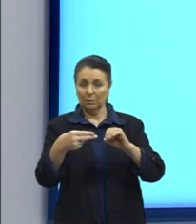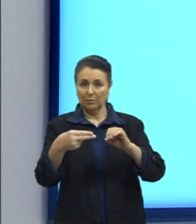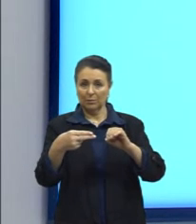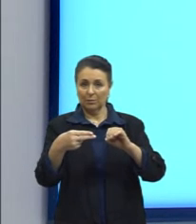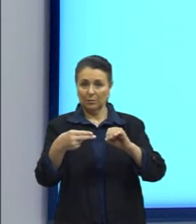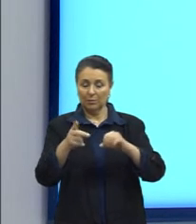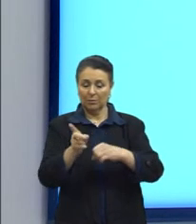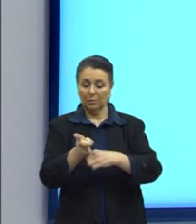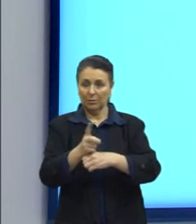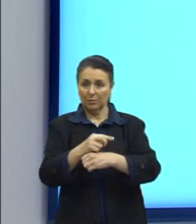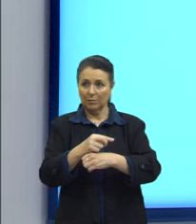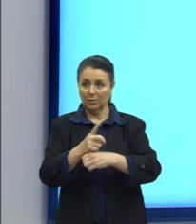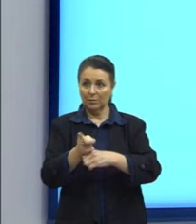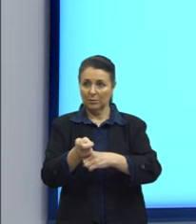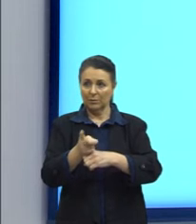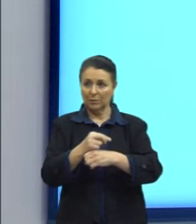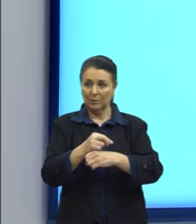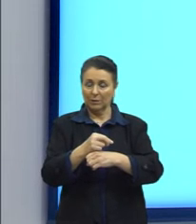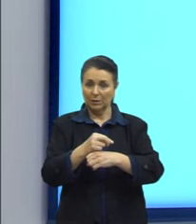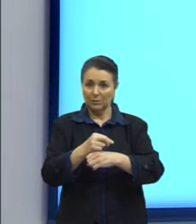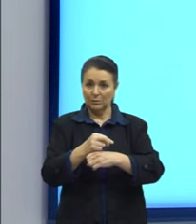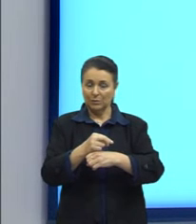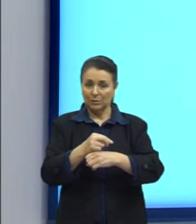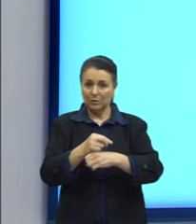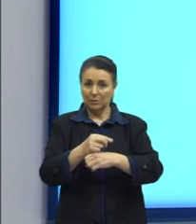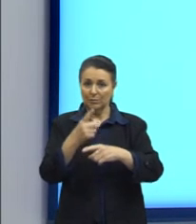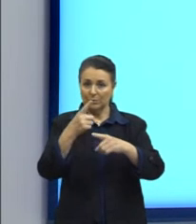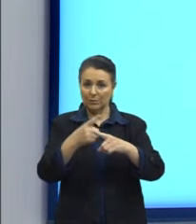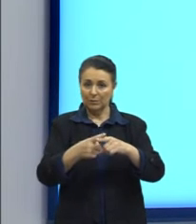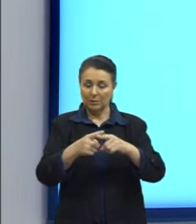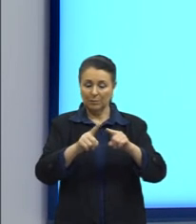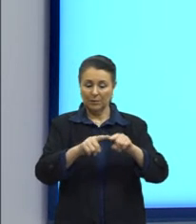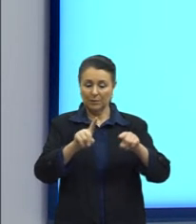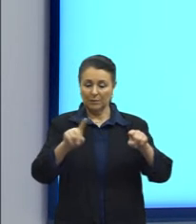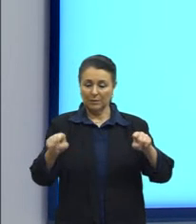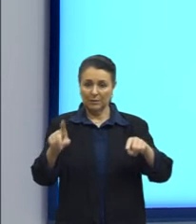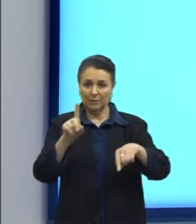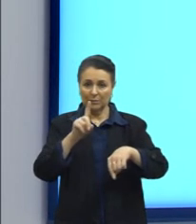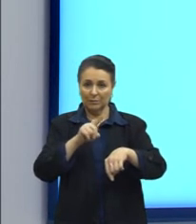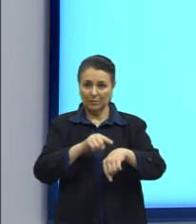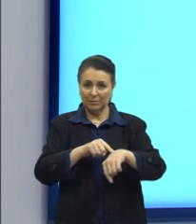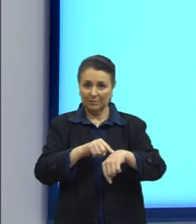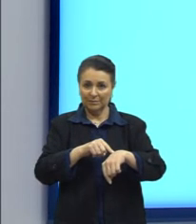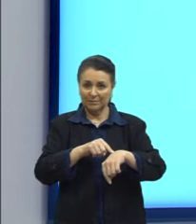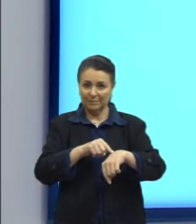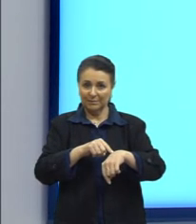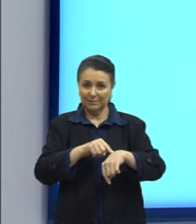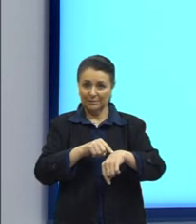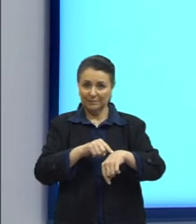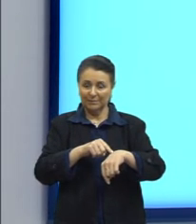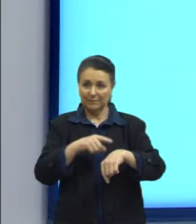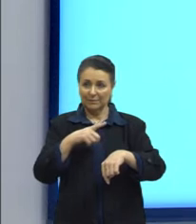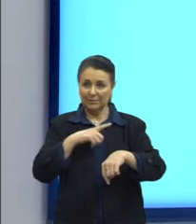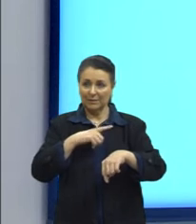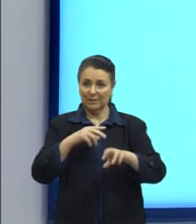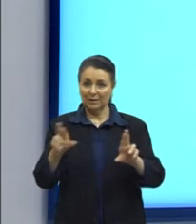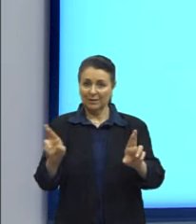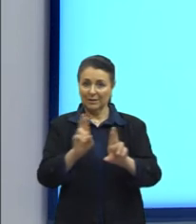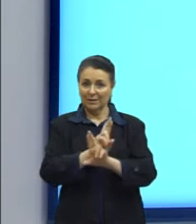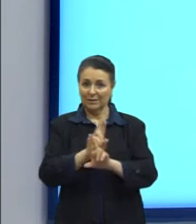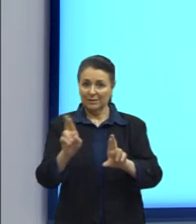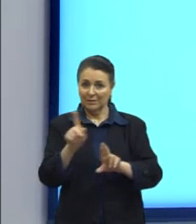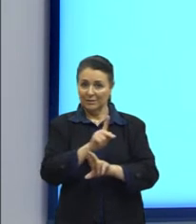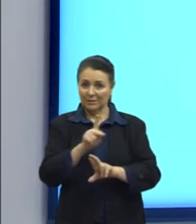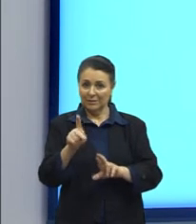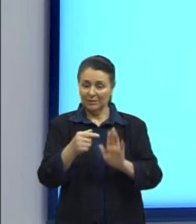a velocidade angular multiplicada então pela variação do tempo certo então a gente teve essa relação aqui mas